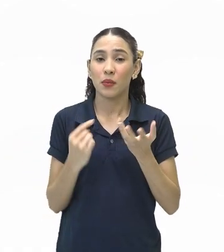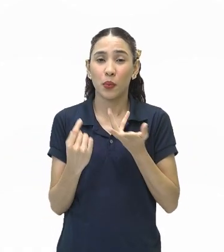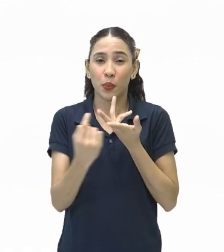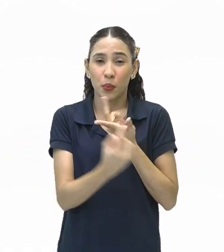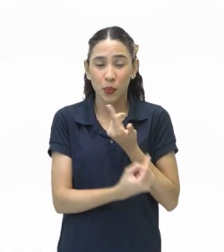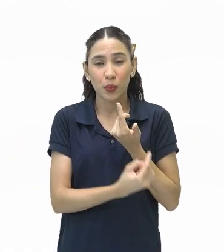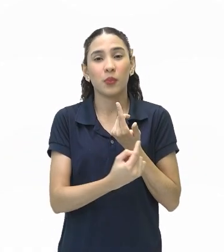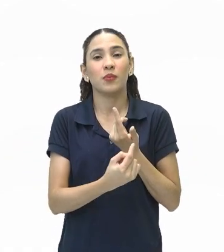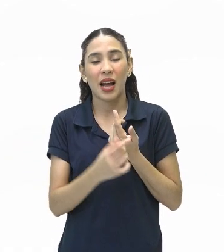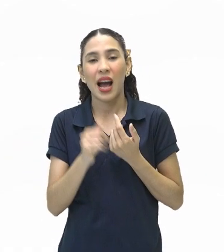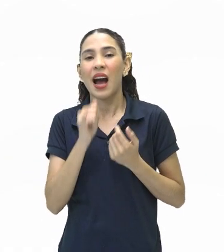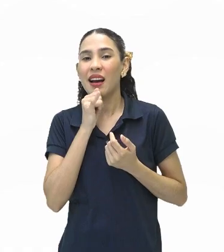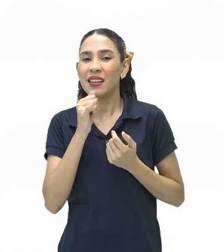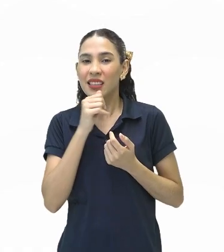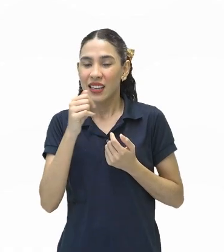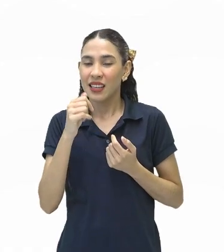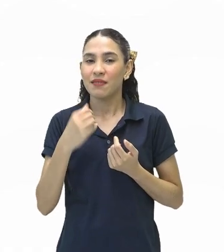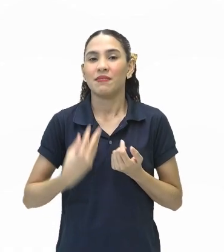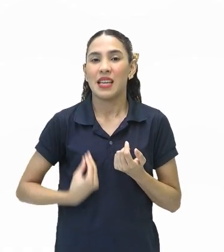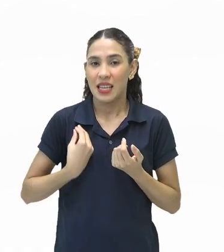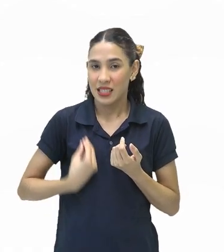apesar desses focos ainda de